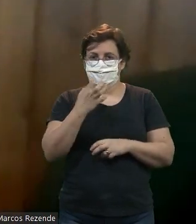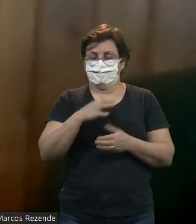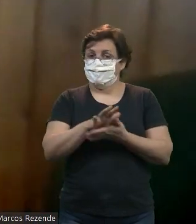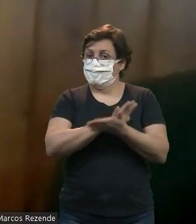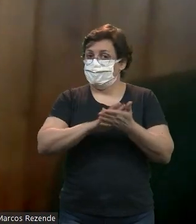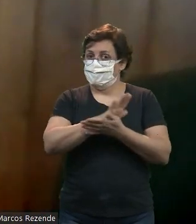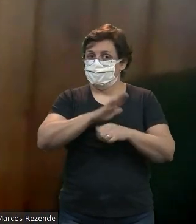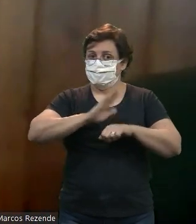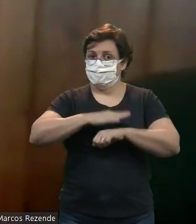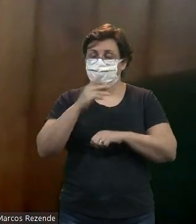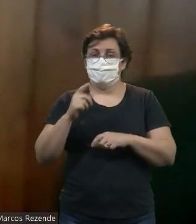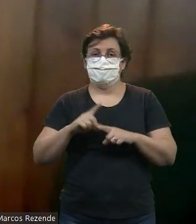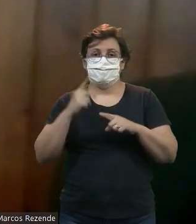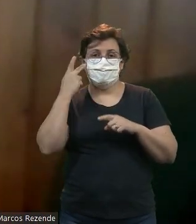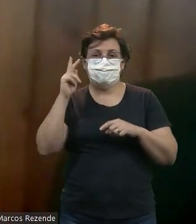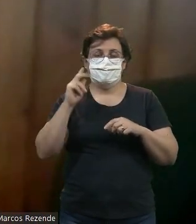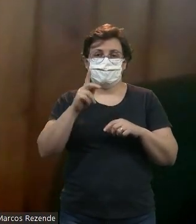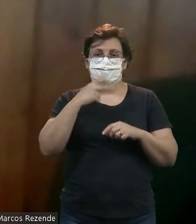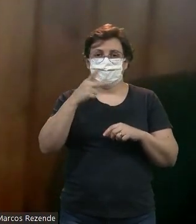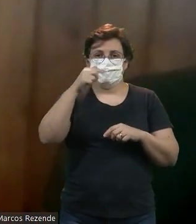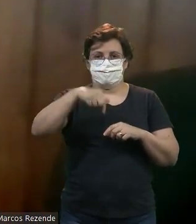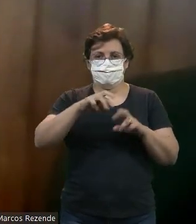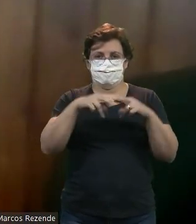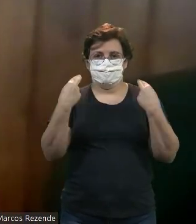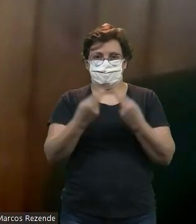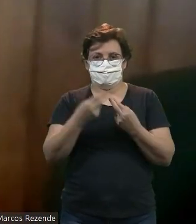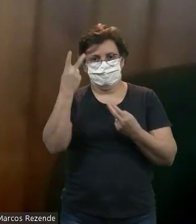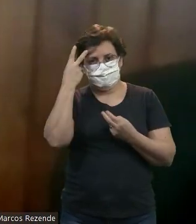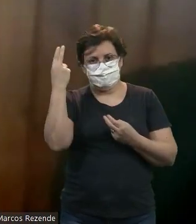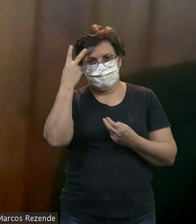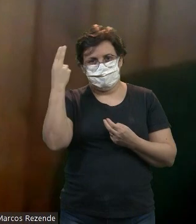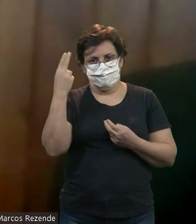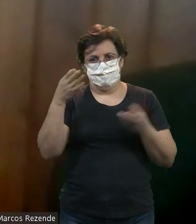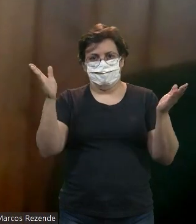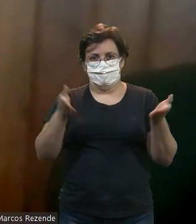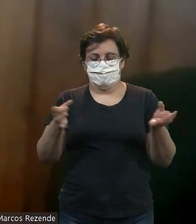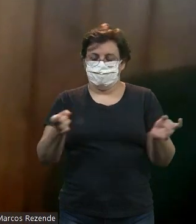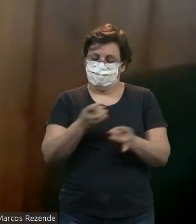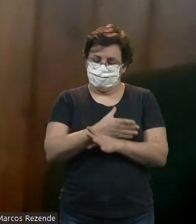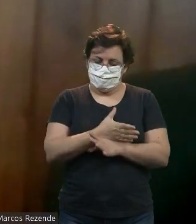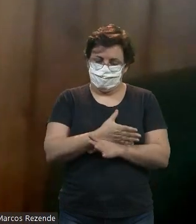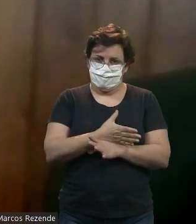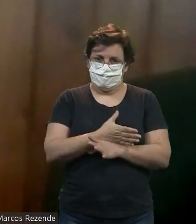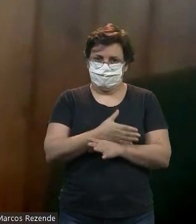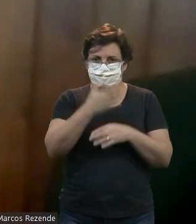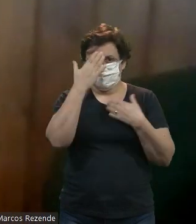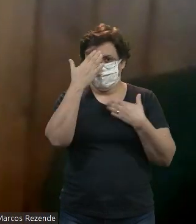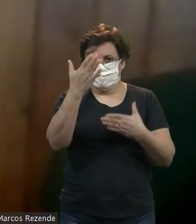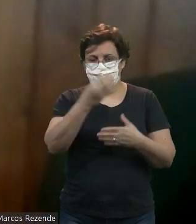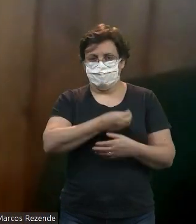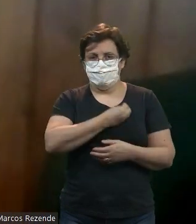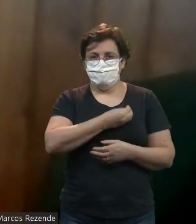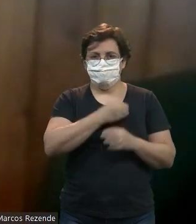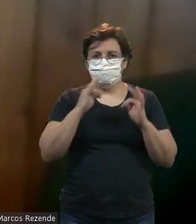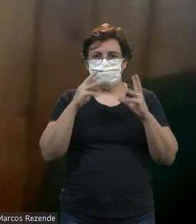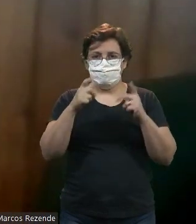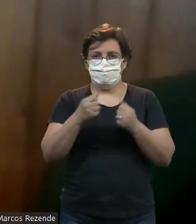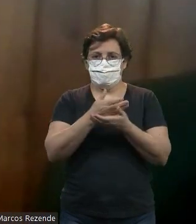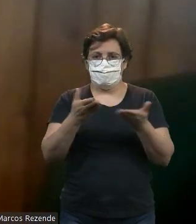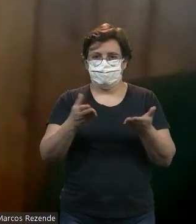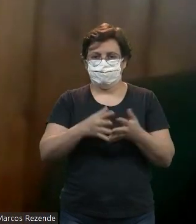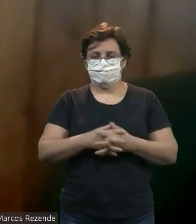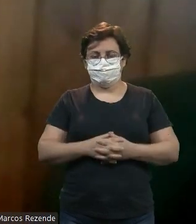ser tratado nesta sessão ordinária, declaro encerrado e agradeço a participação,